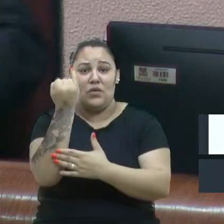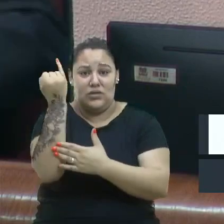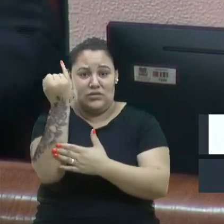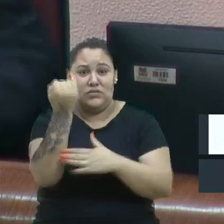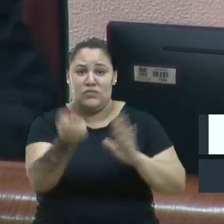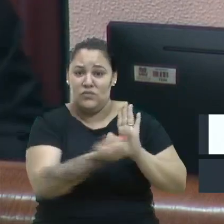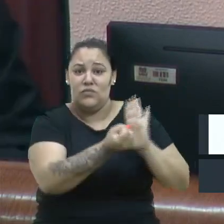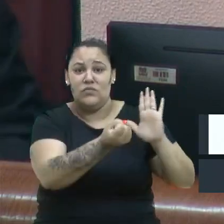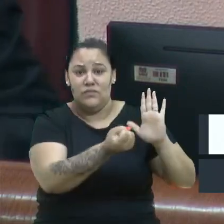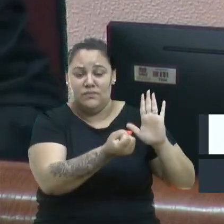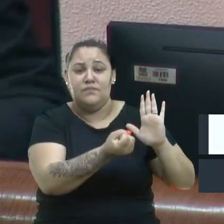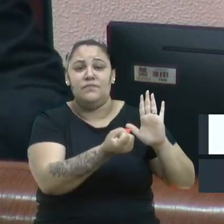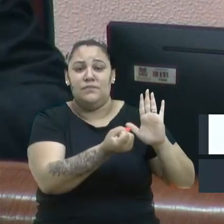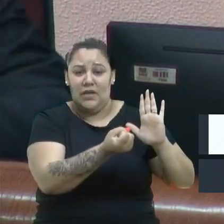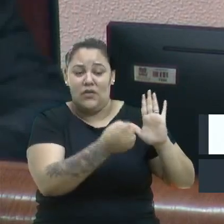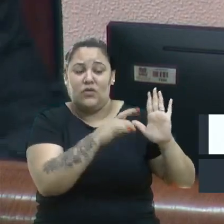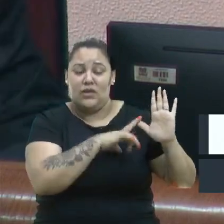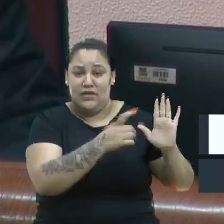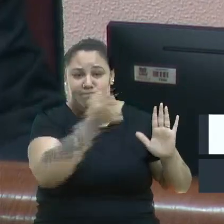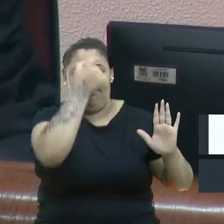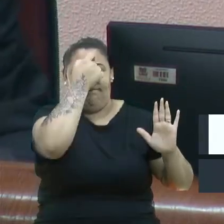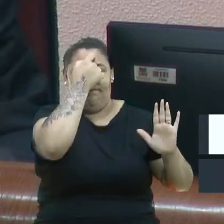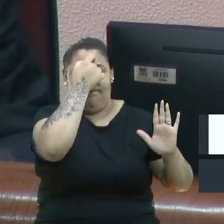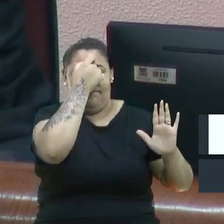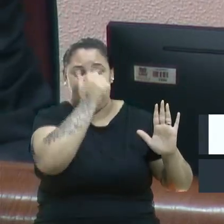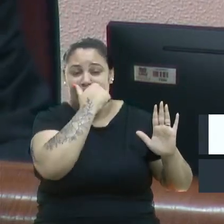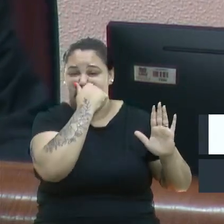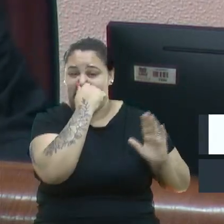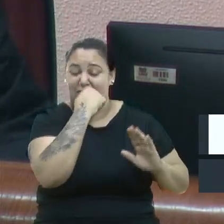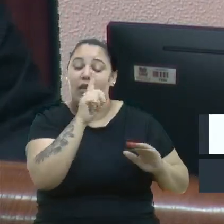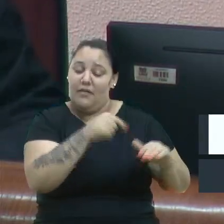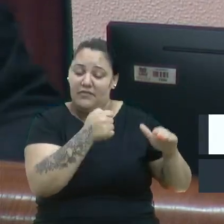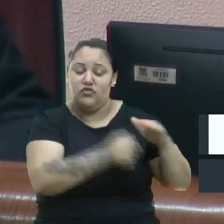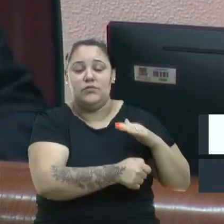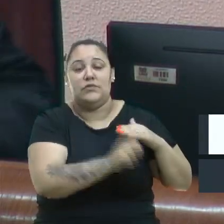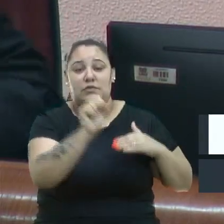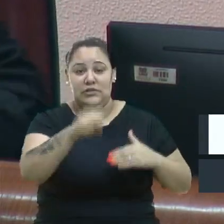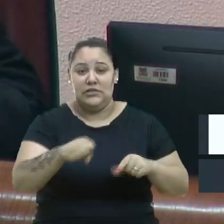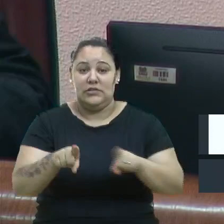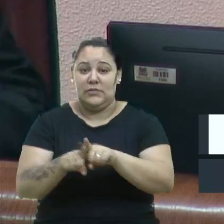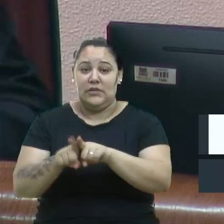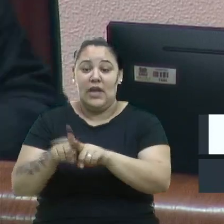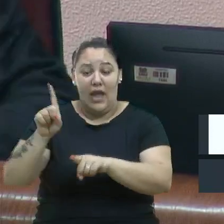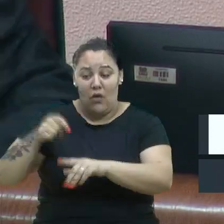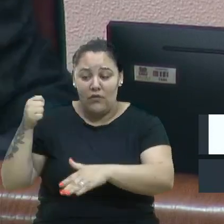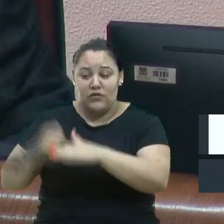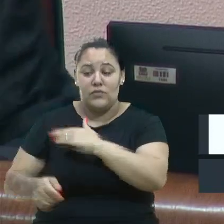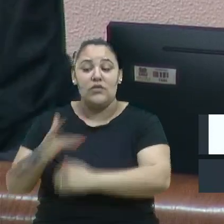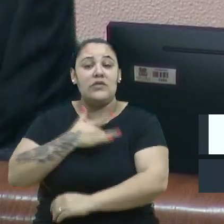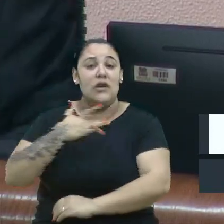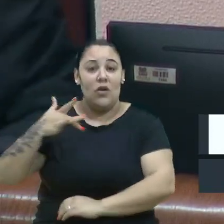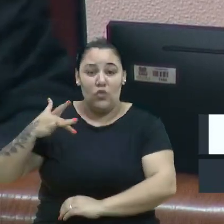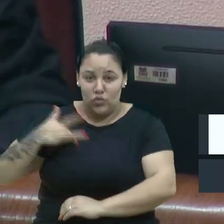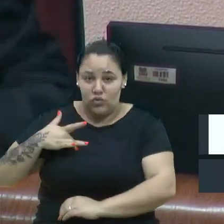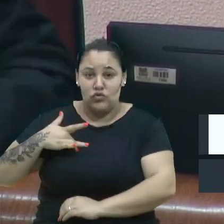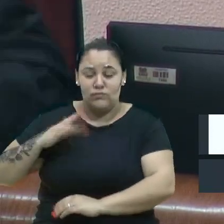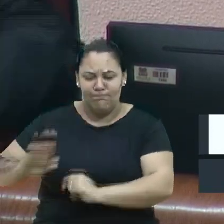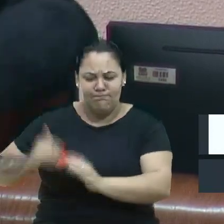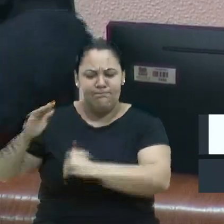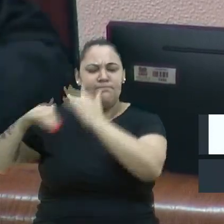tem a conscientização. É investimento, é um investimento em saúde, em